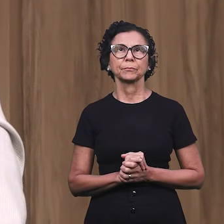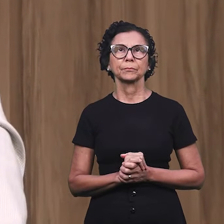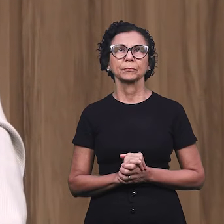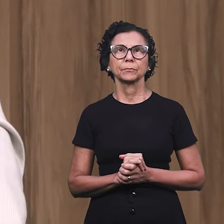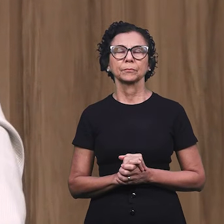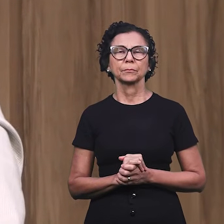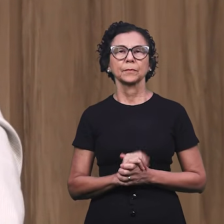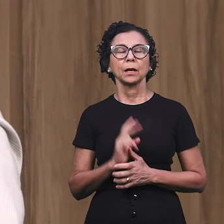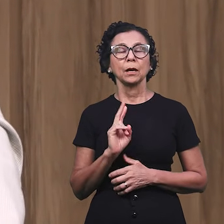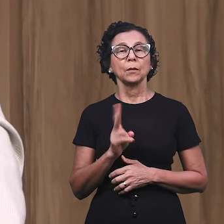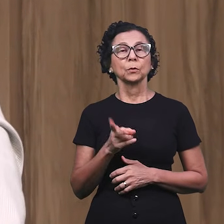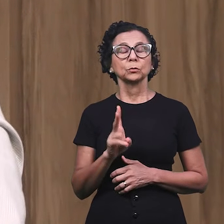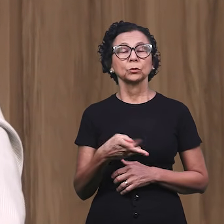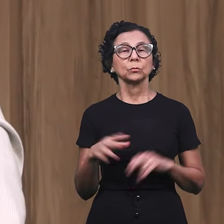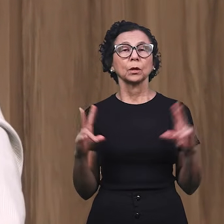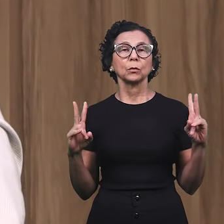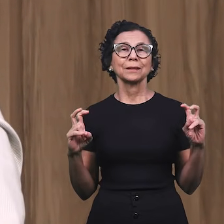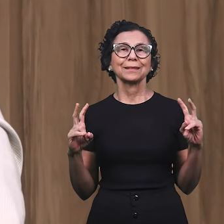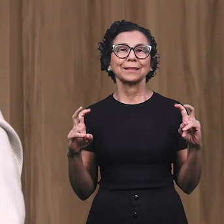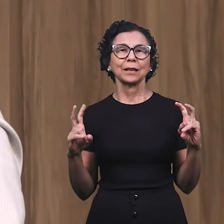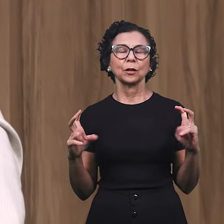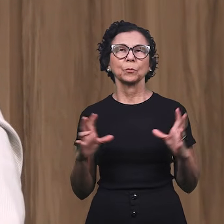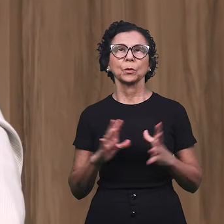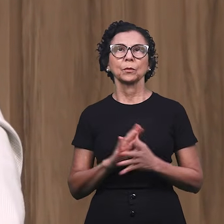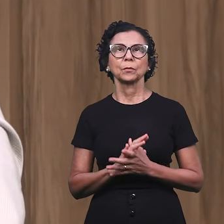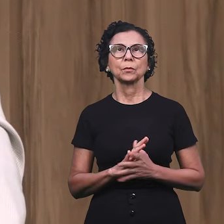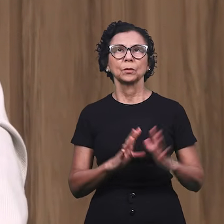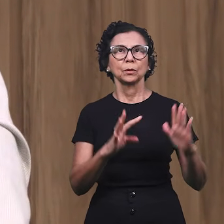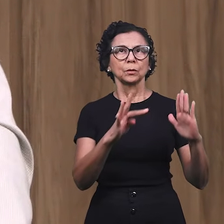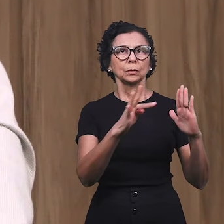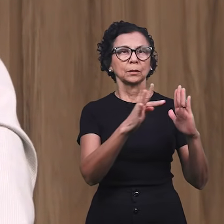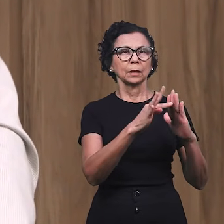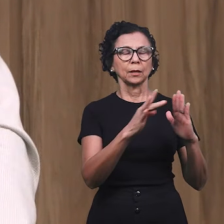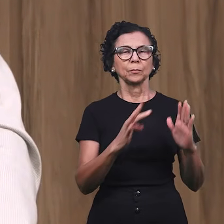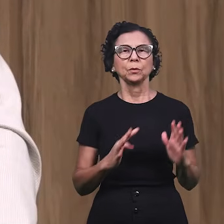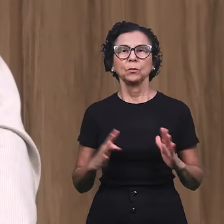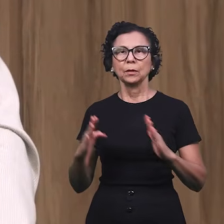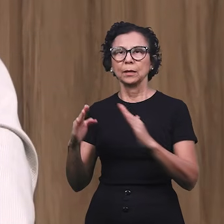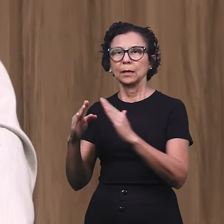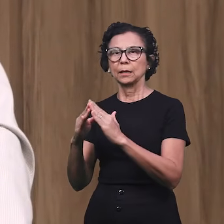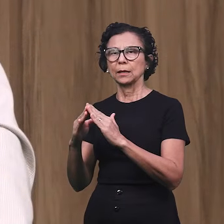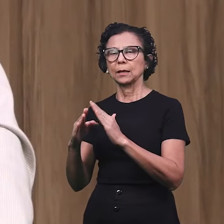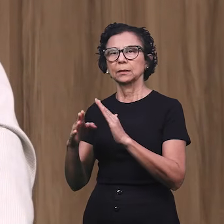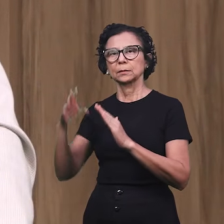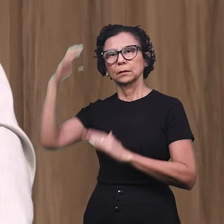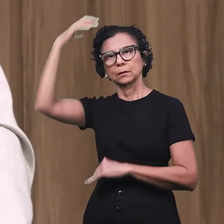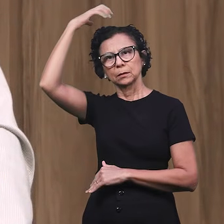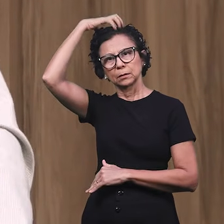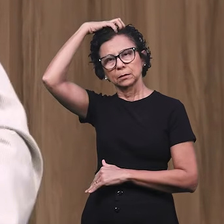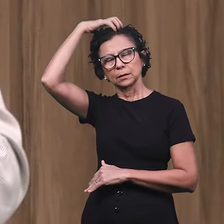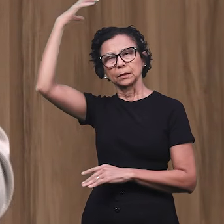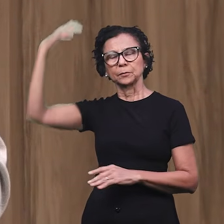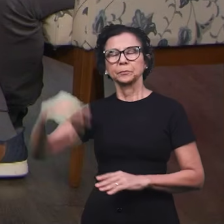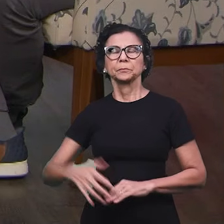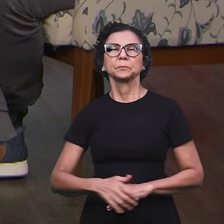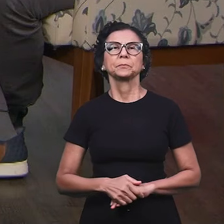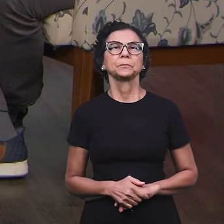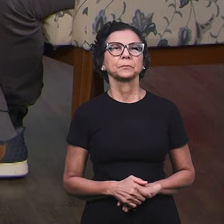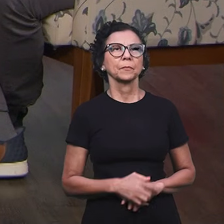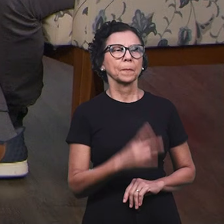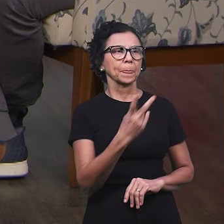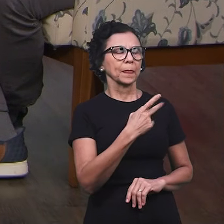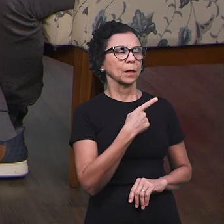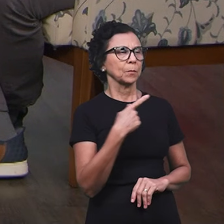com o tema que estamos dando continuidade, o Templo e a Casa do Rei. Aqui conosco,